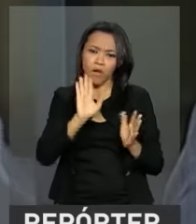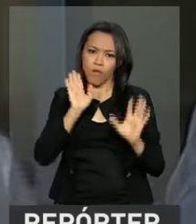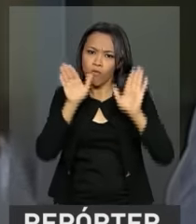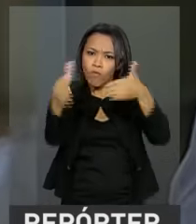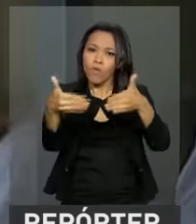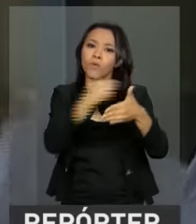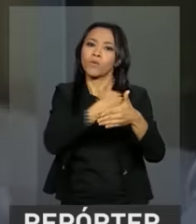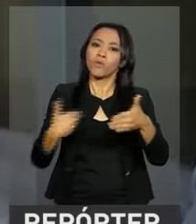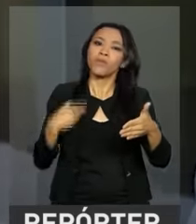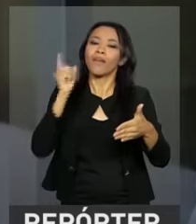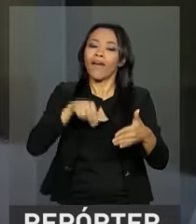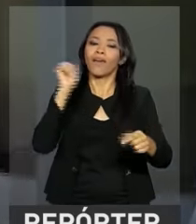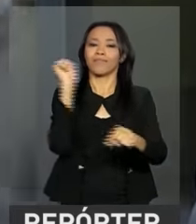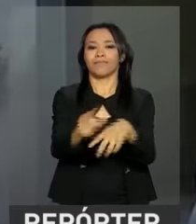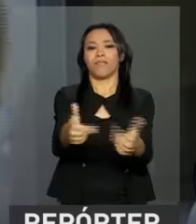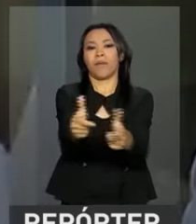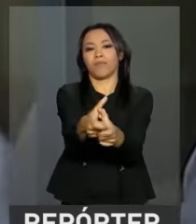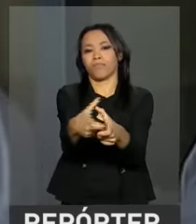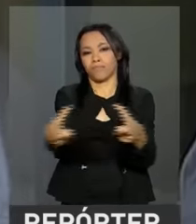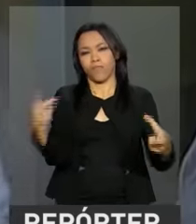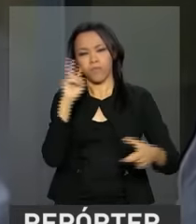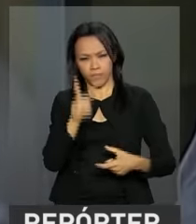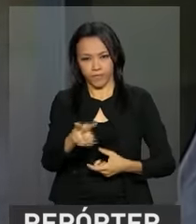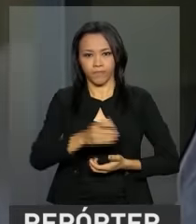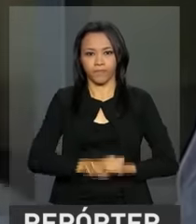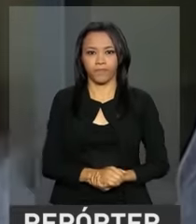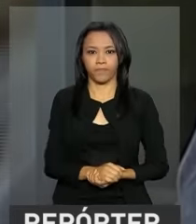a geração de empregos. Vamos ouvi-lo.